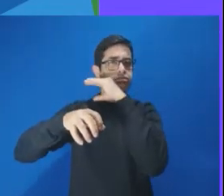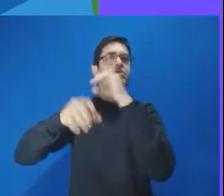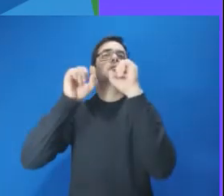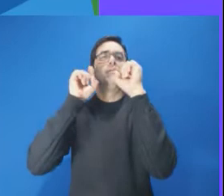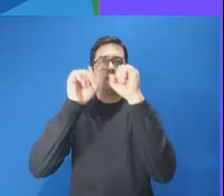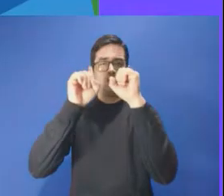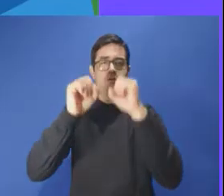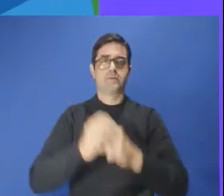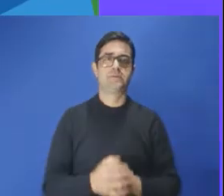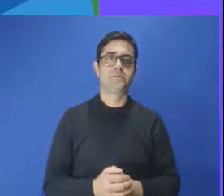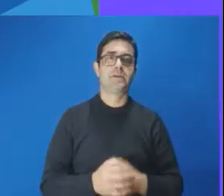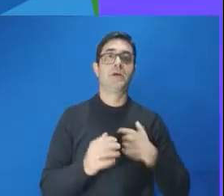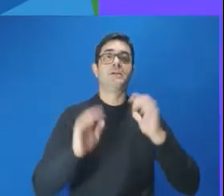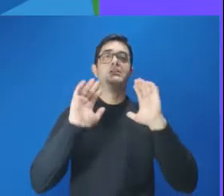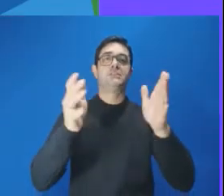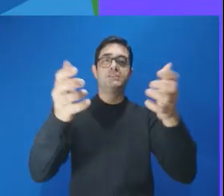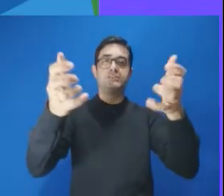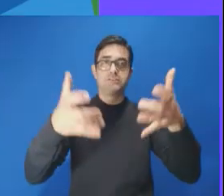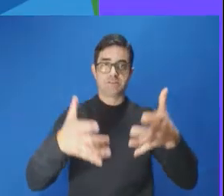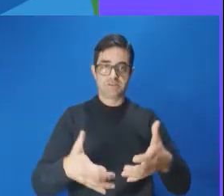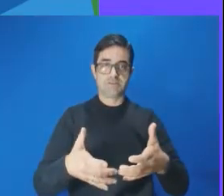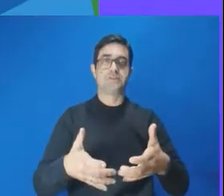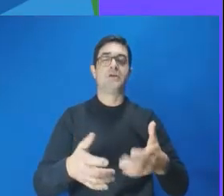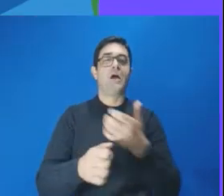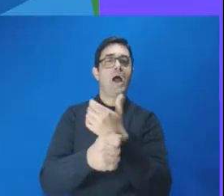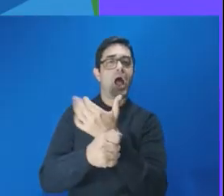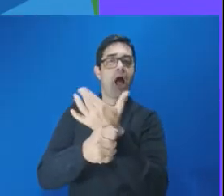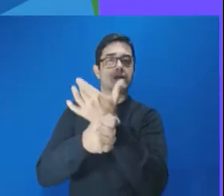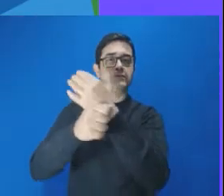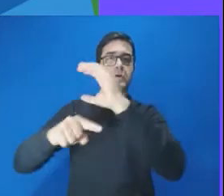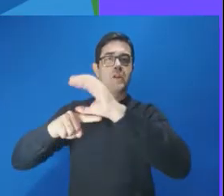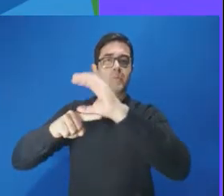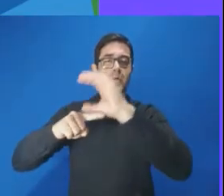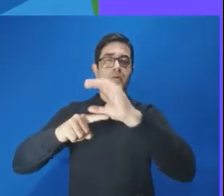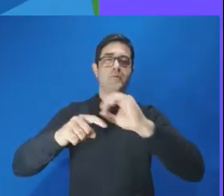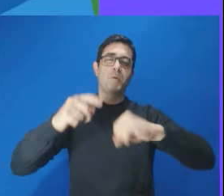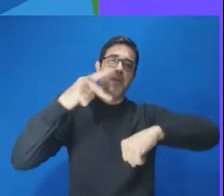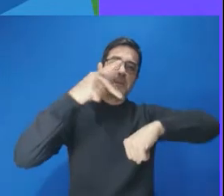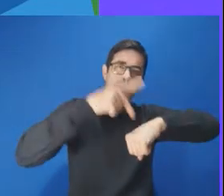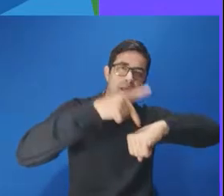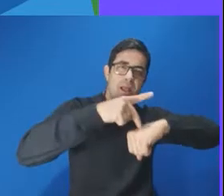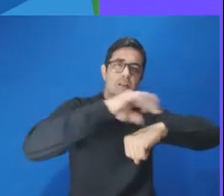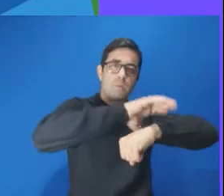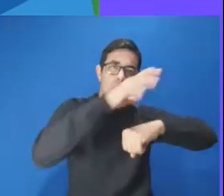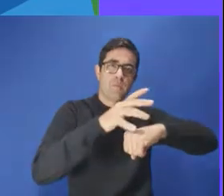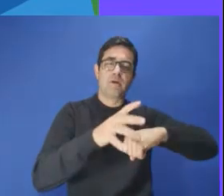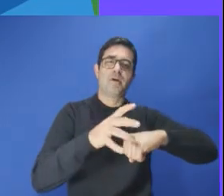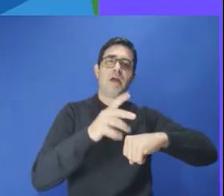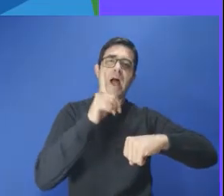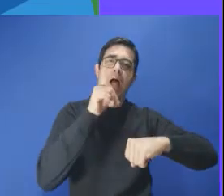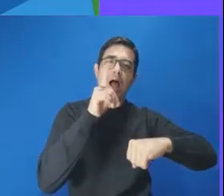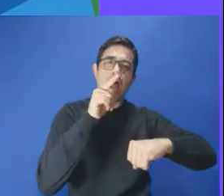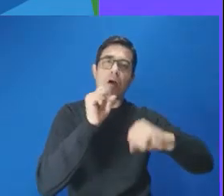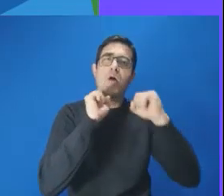carbônico e em contato com rochas ou em contato com a água, ele pode produzir carbonatos e bicarbonatos. É importante lembrar